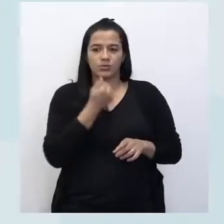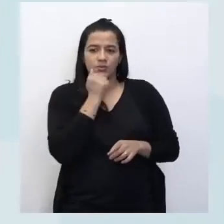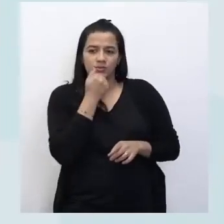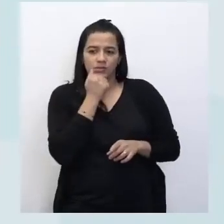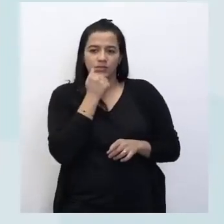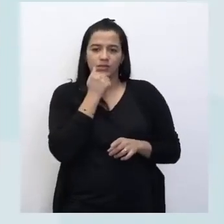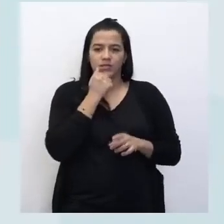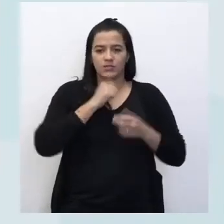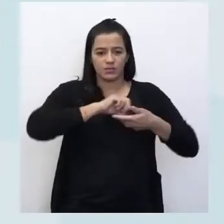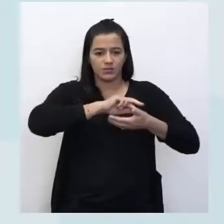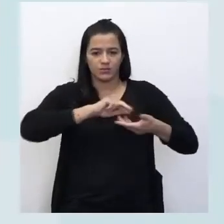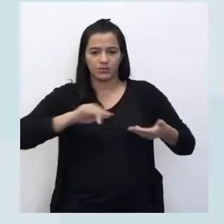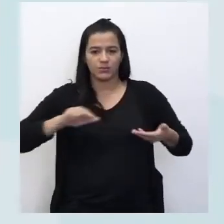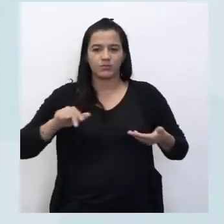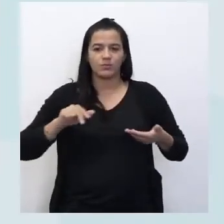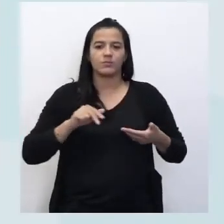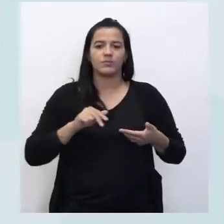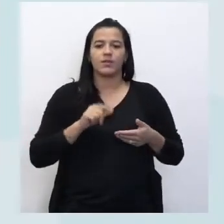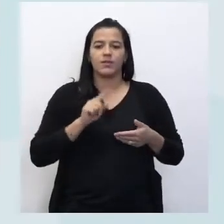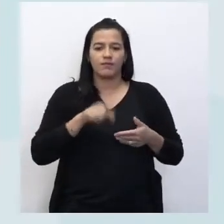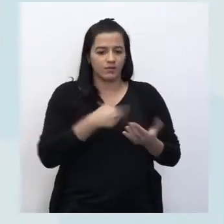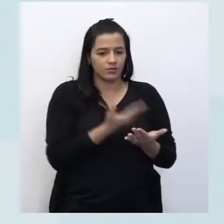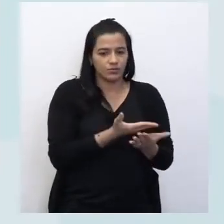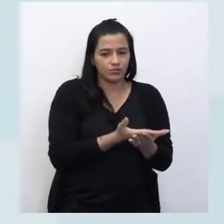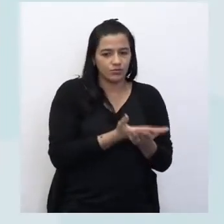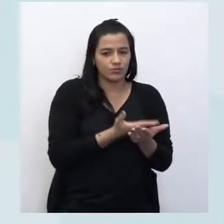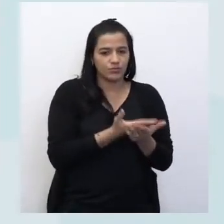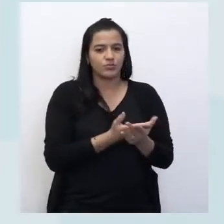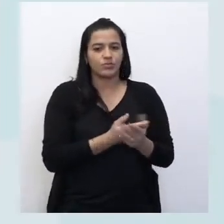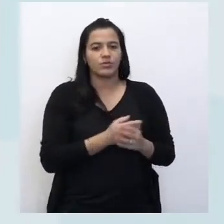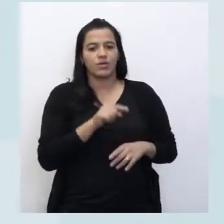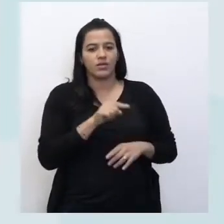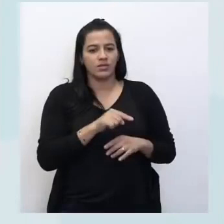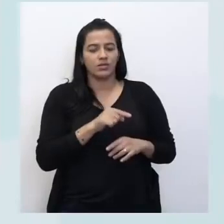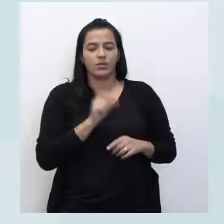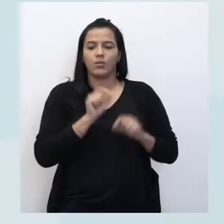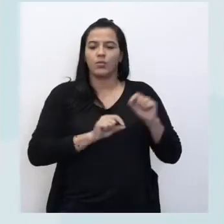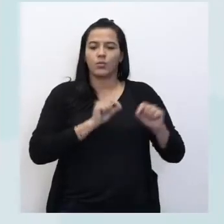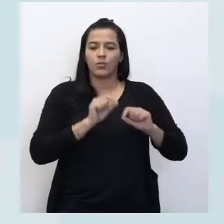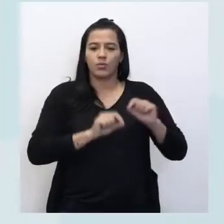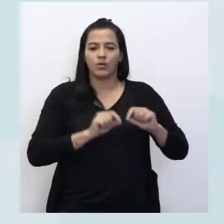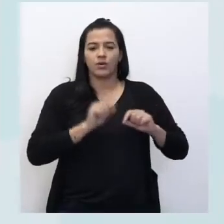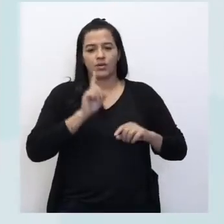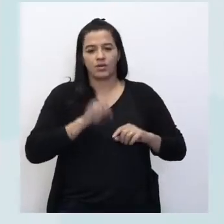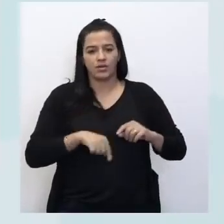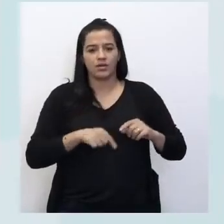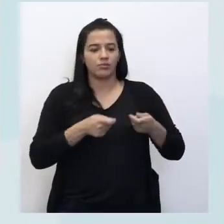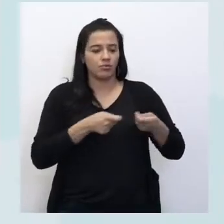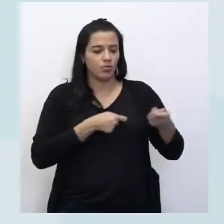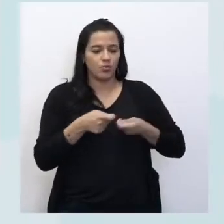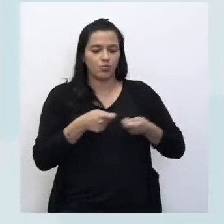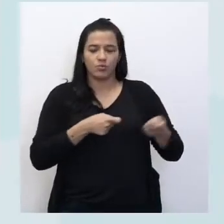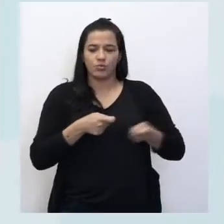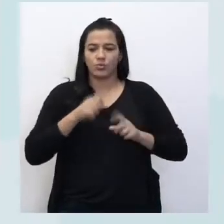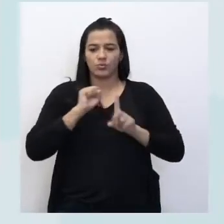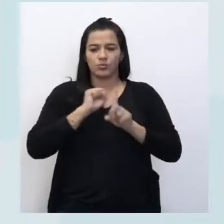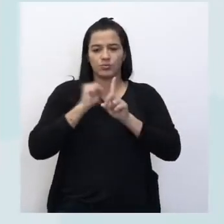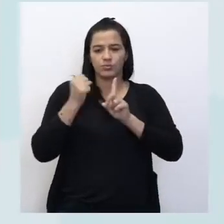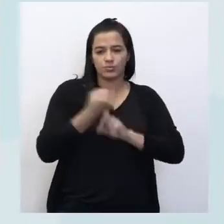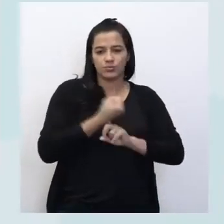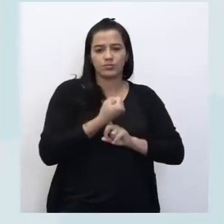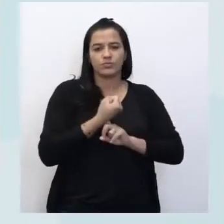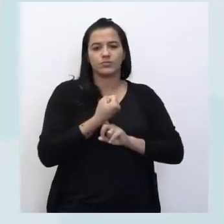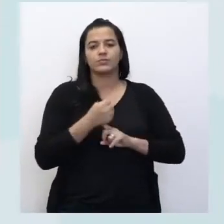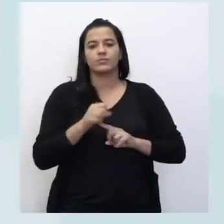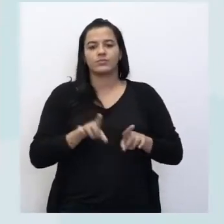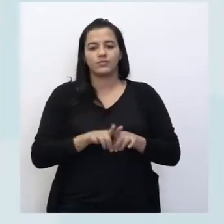suposta ciência vai fazer? Vai estudar os agentes sob controle social, ou seja, aquelas coisas que dão